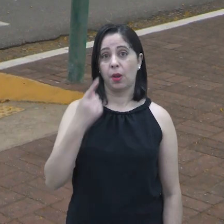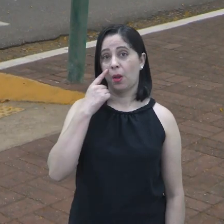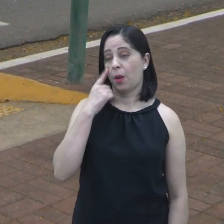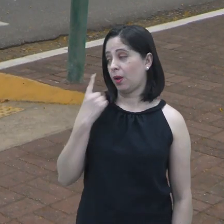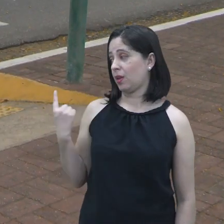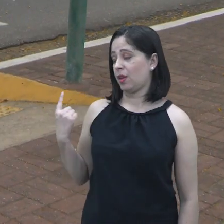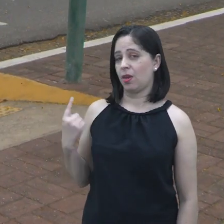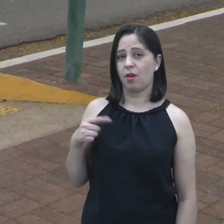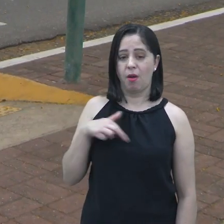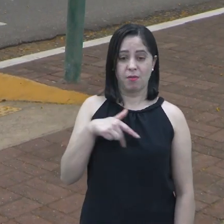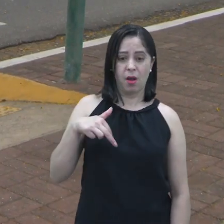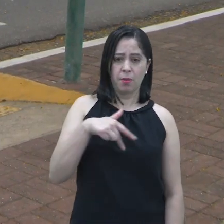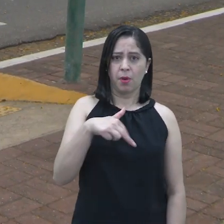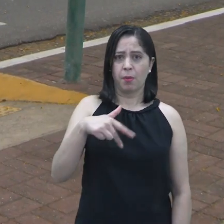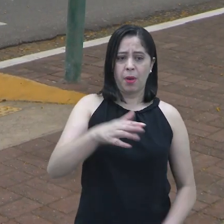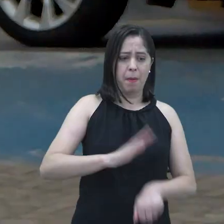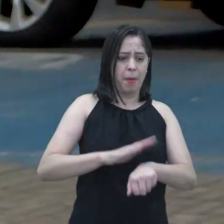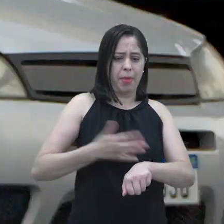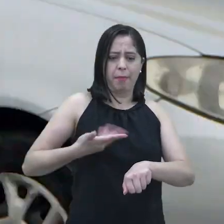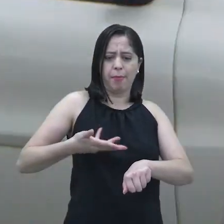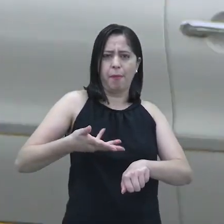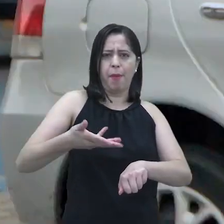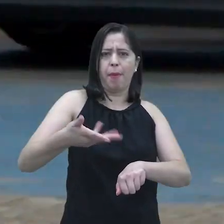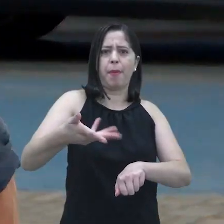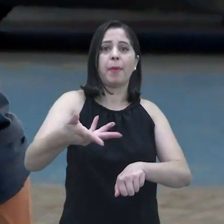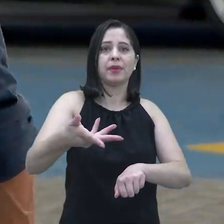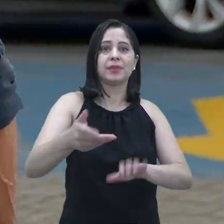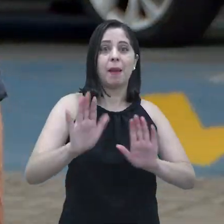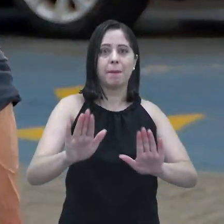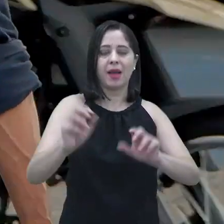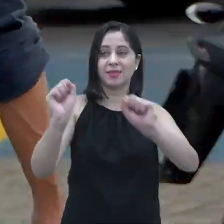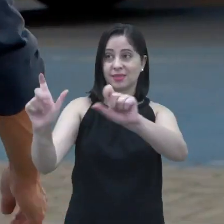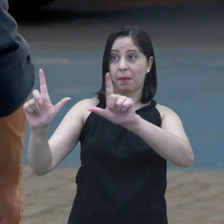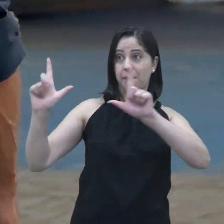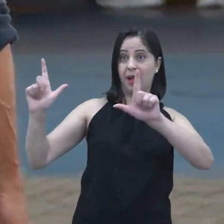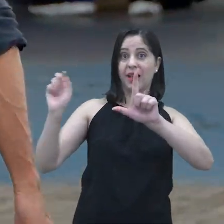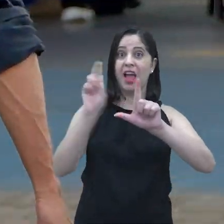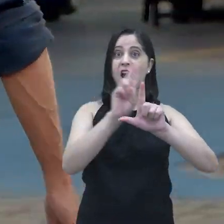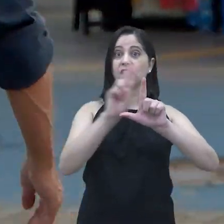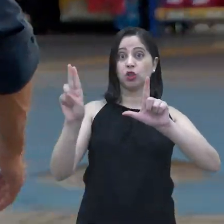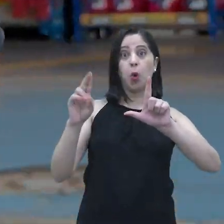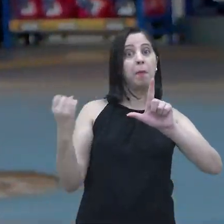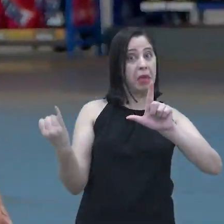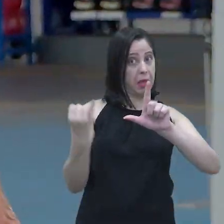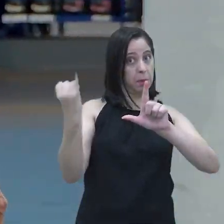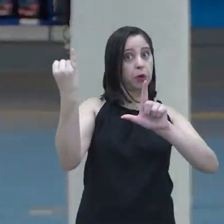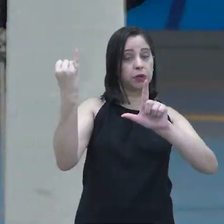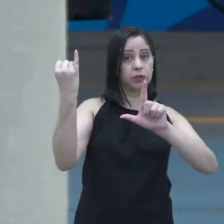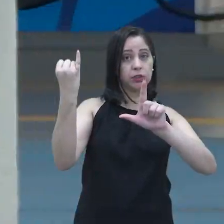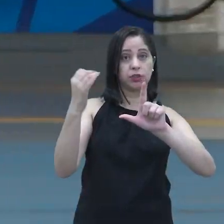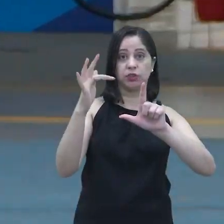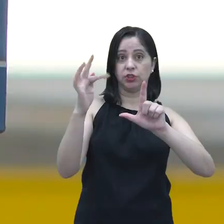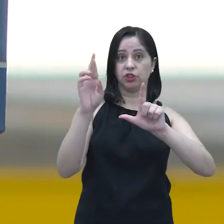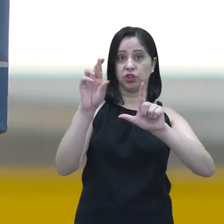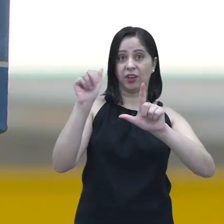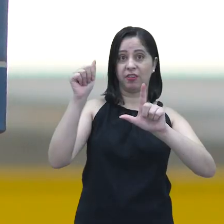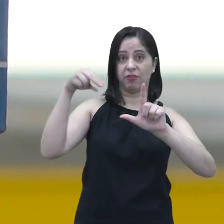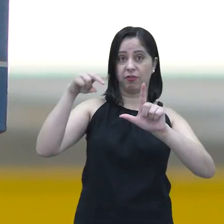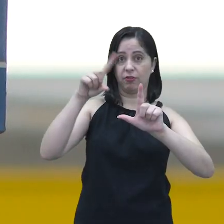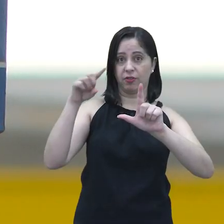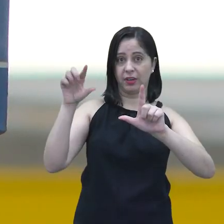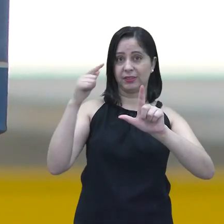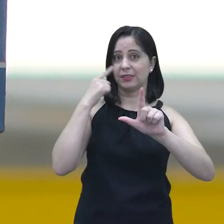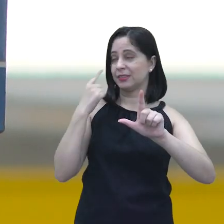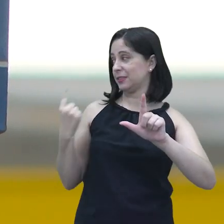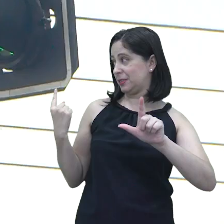Por aqui, os mais apressados quase não têm tempo de olhar para os lados, mas na placa está um nome importante para São José: Franz